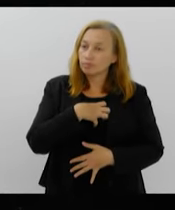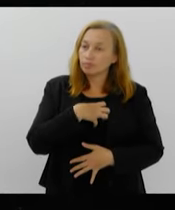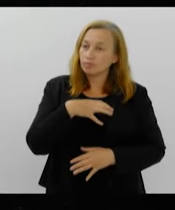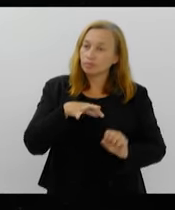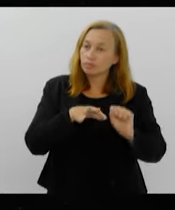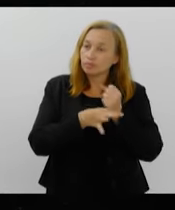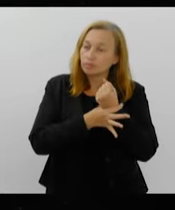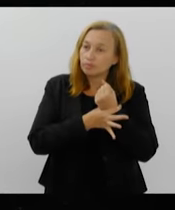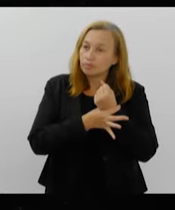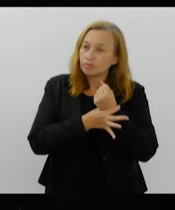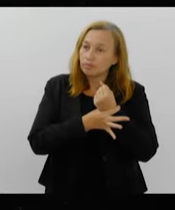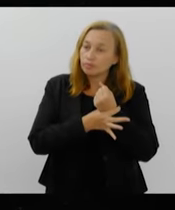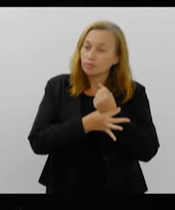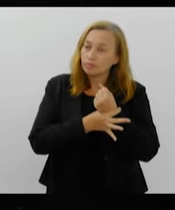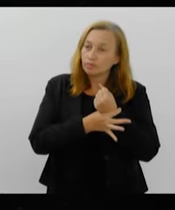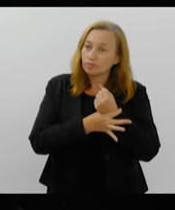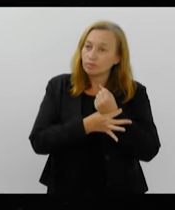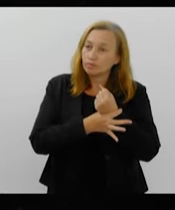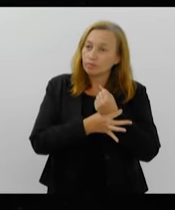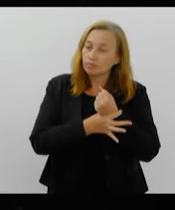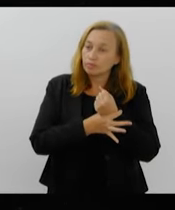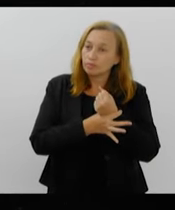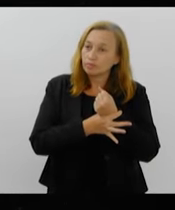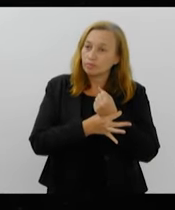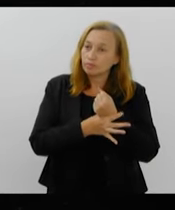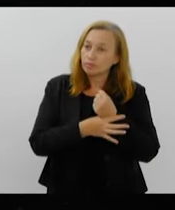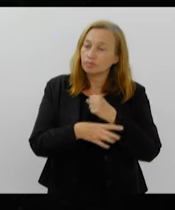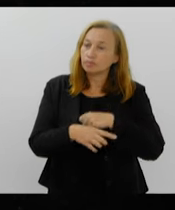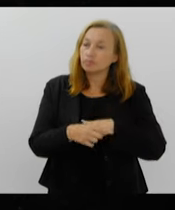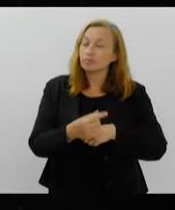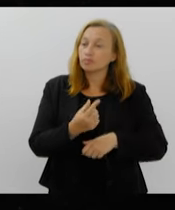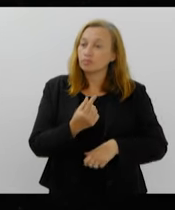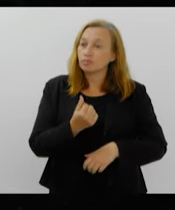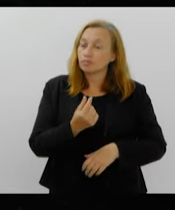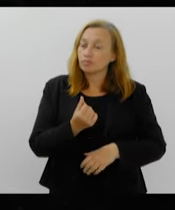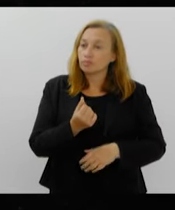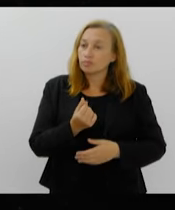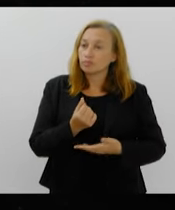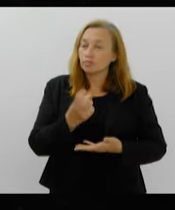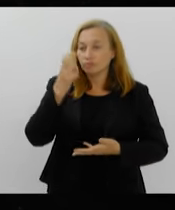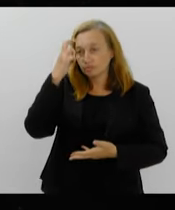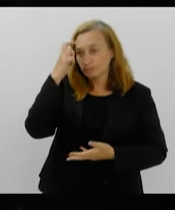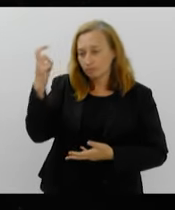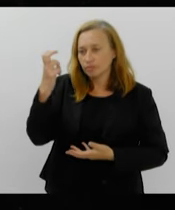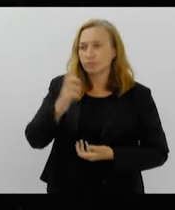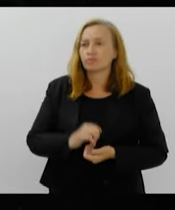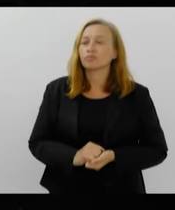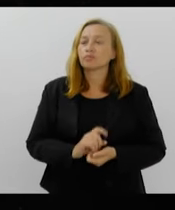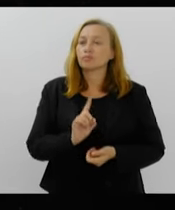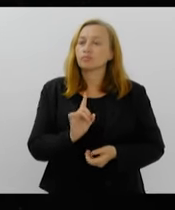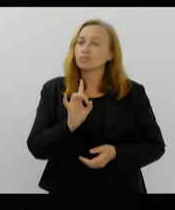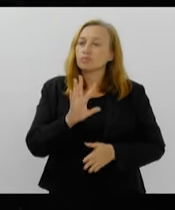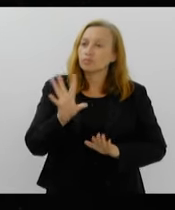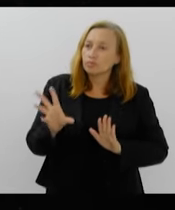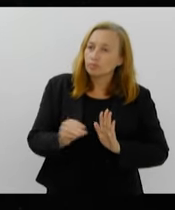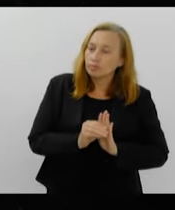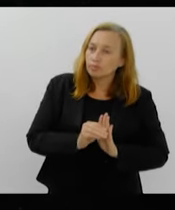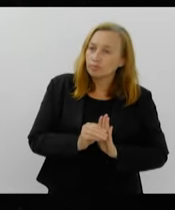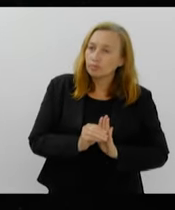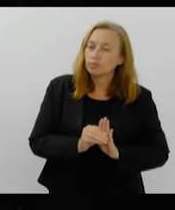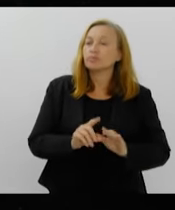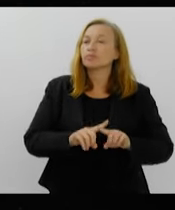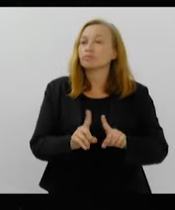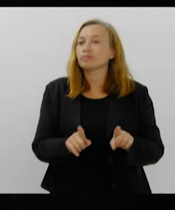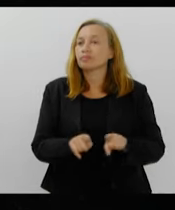garantir a fomentação das manifestações culturais não Só através das emendas mas também